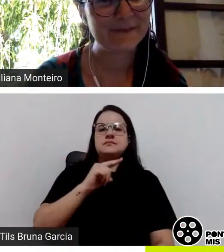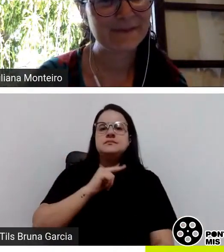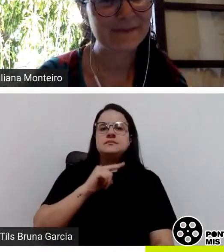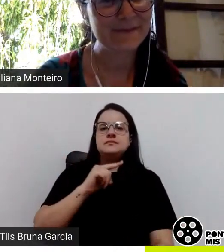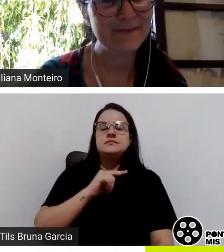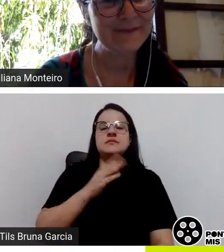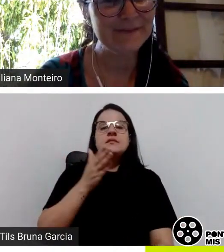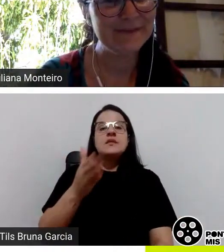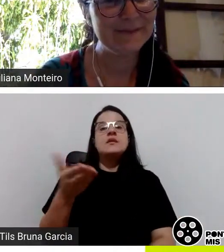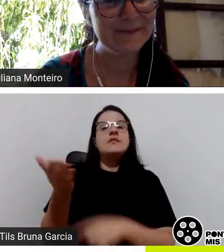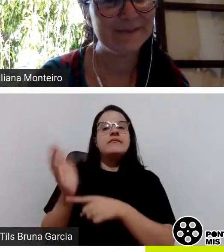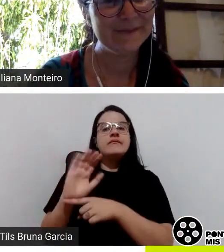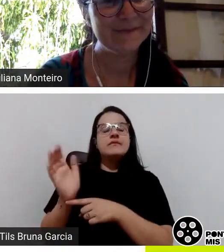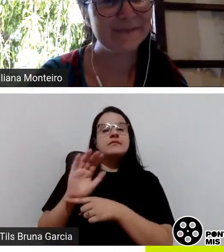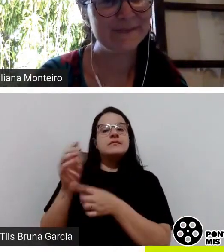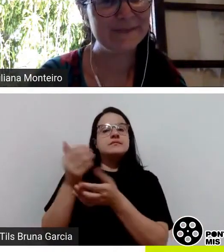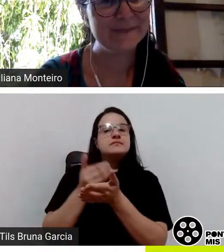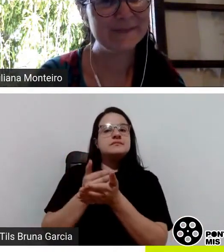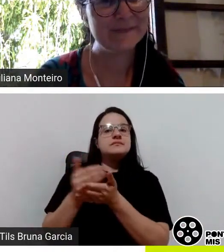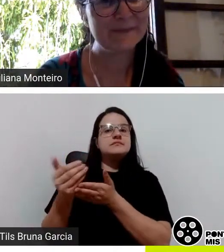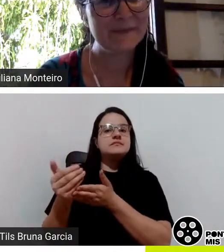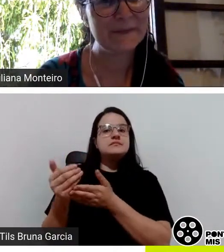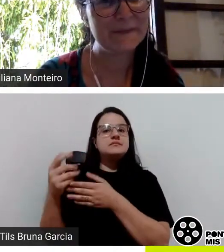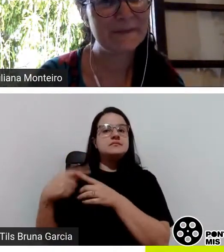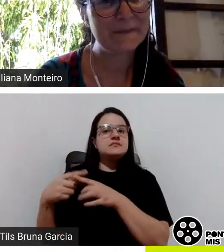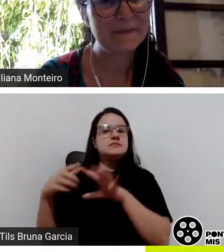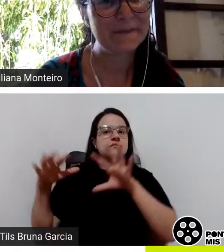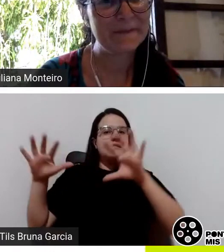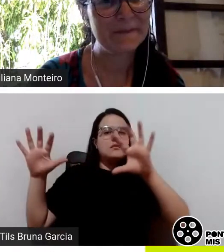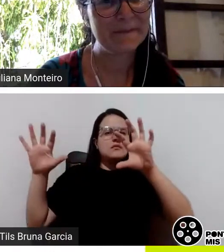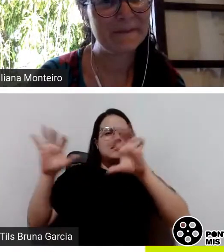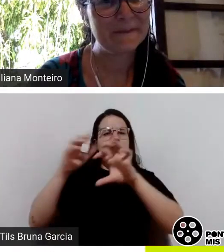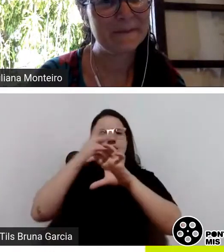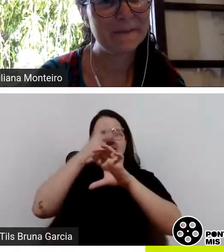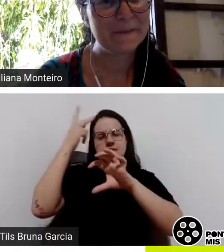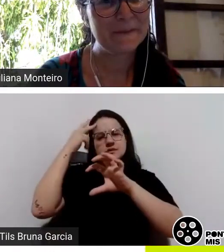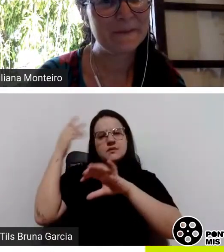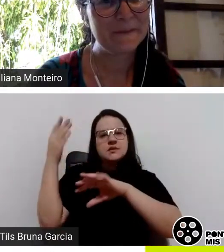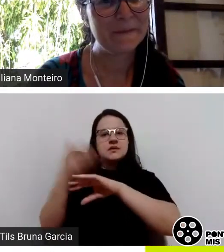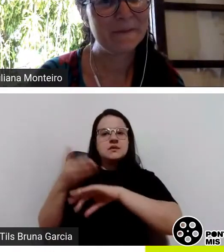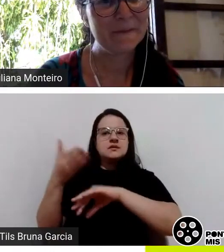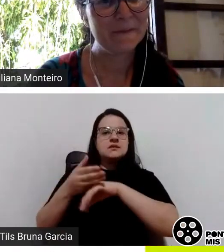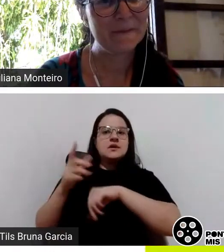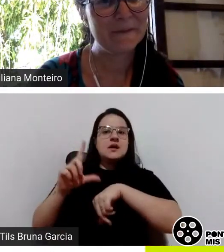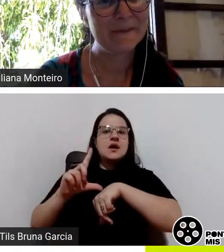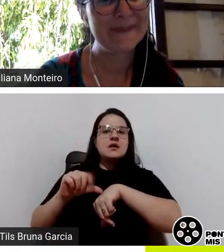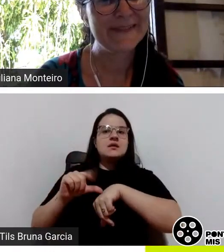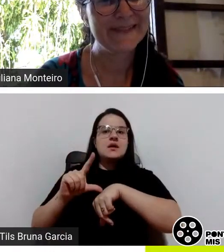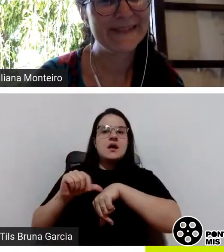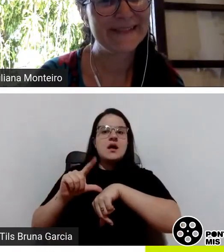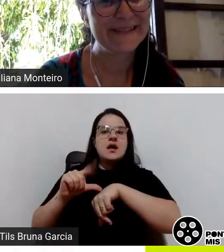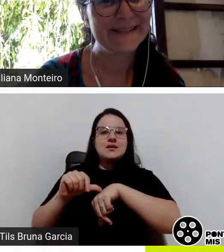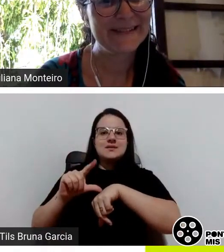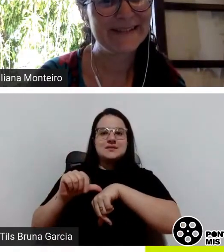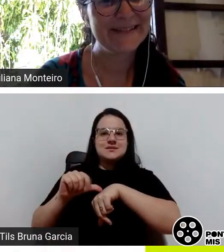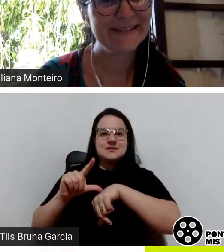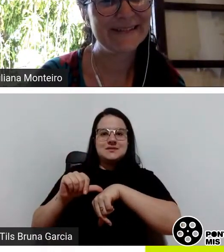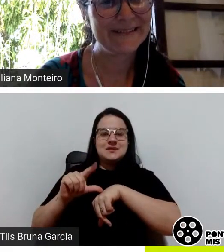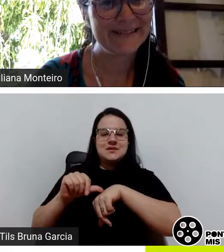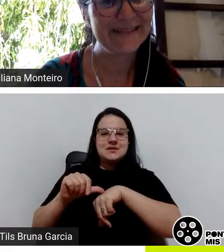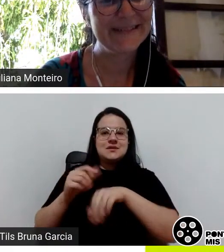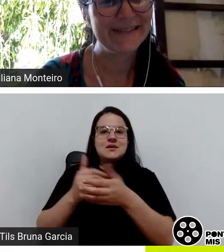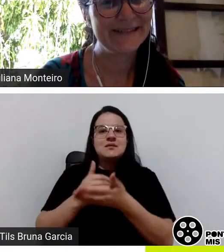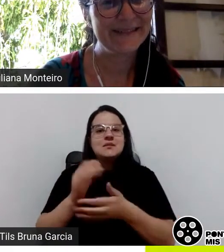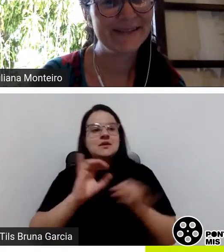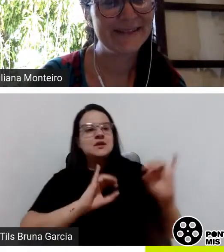filme começa, escurece, e estavam as pessoas entrando atrasadas, e no começo tem um off, Fernando, que disse, oi, tudo bem?